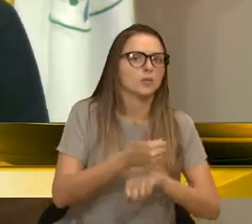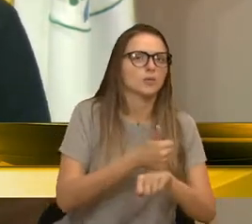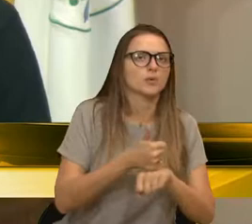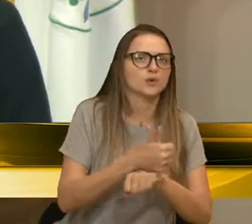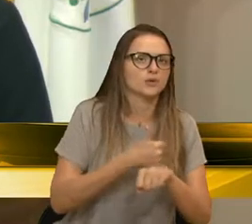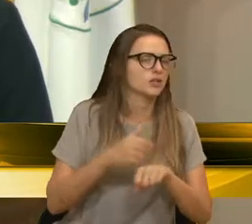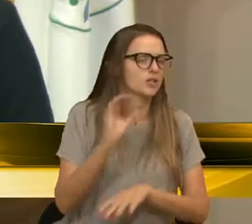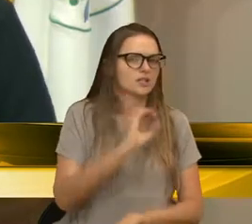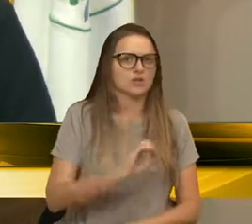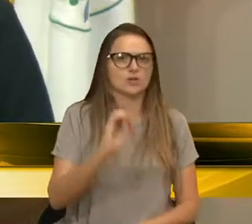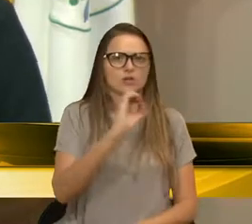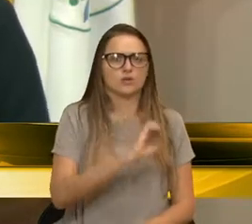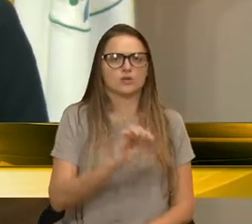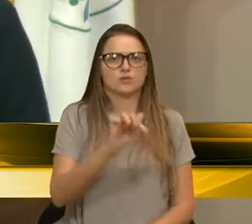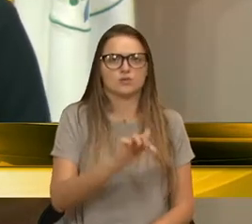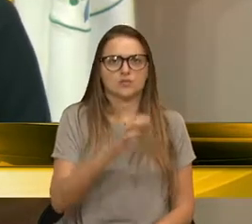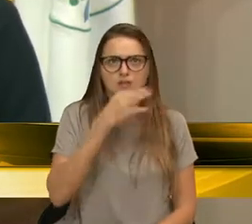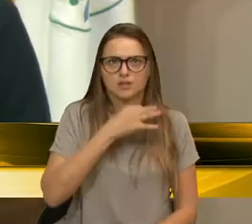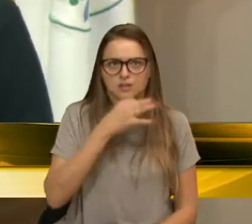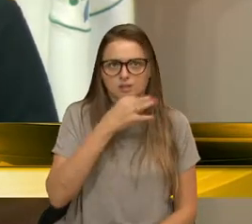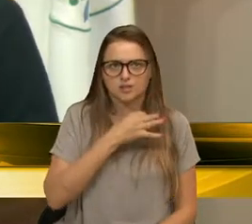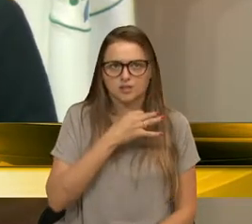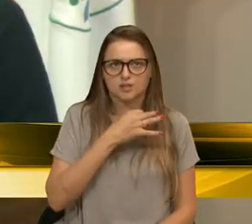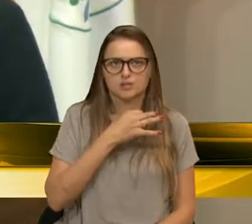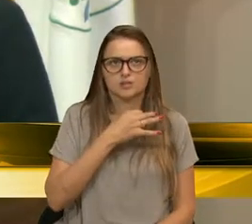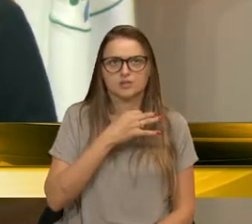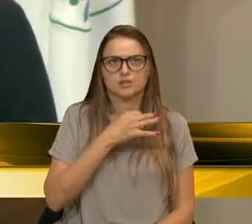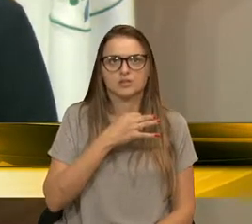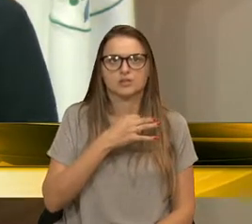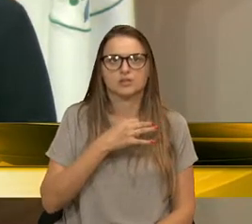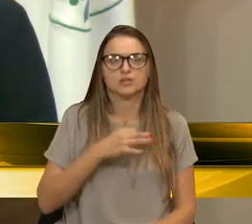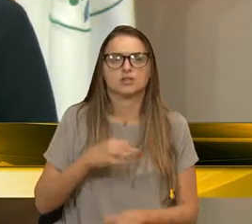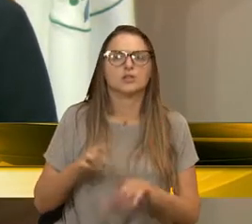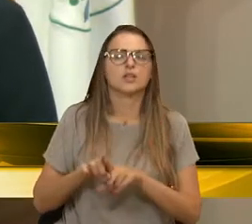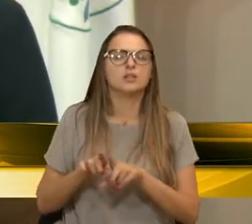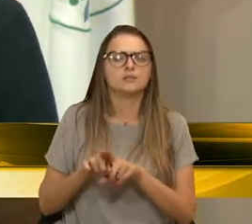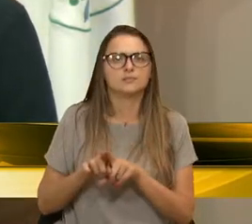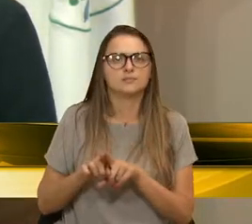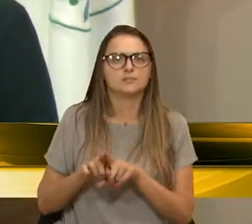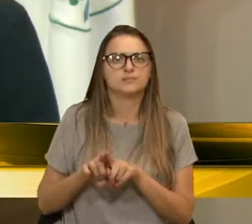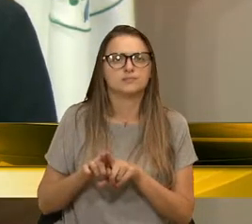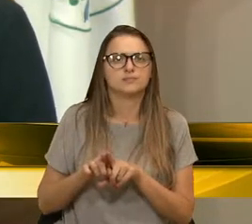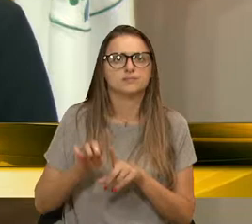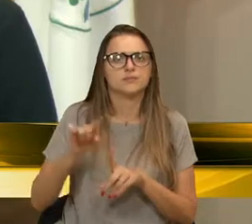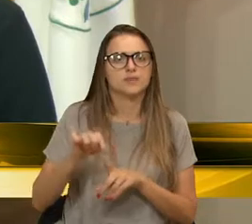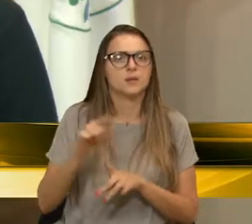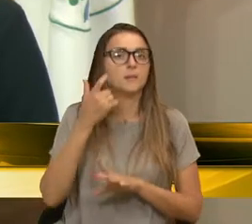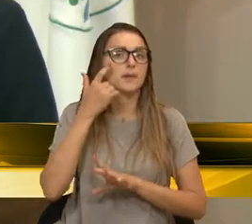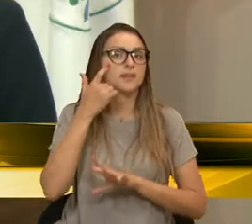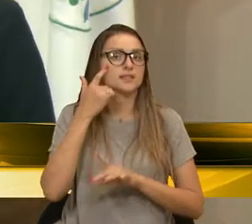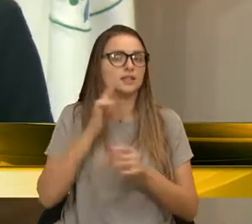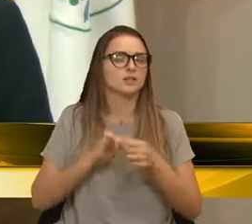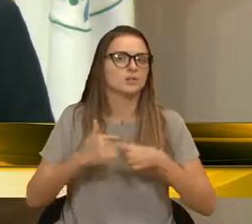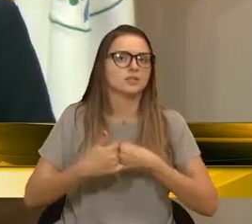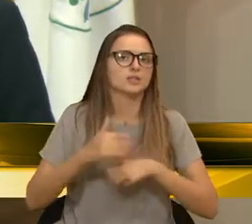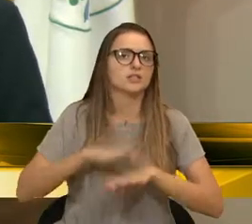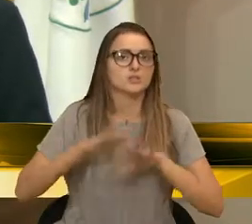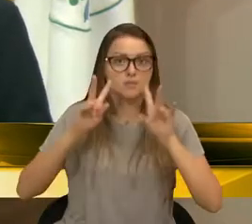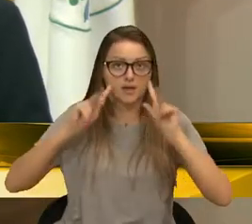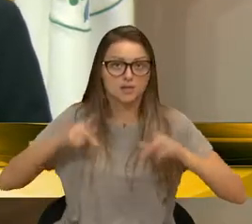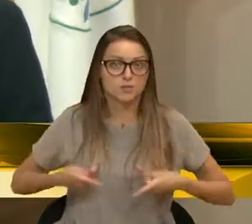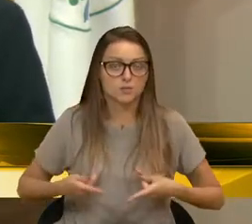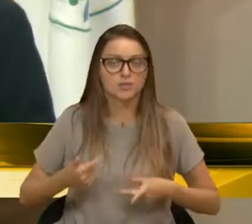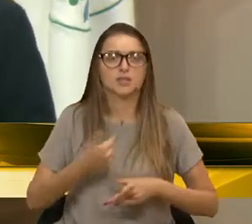em Caxias do Sul também, e precisamos abrir e pensar nessa cidade mais humana, né? Eu sempre digo